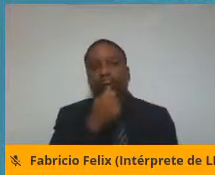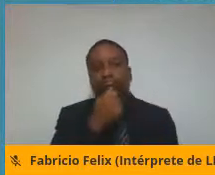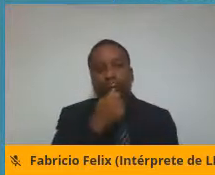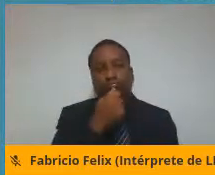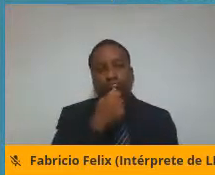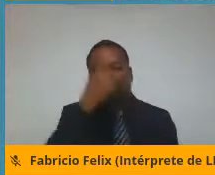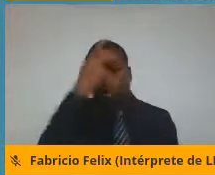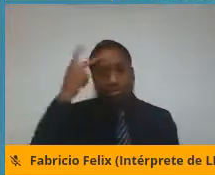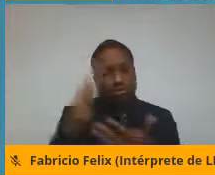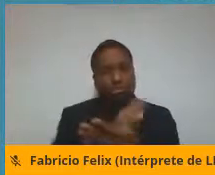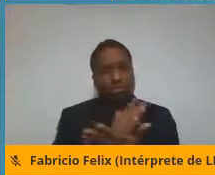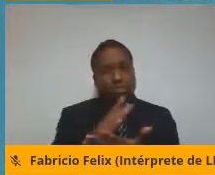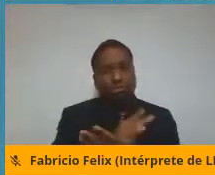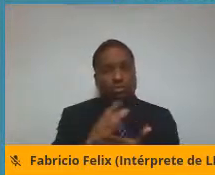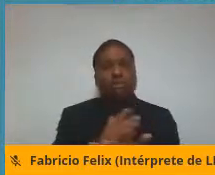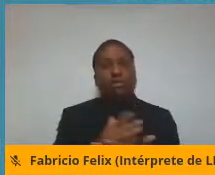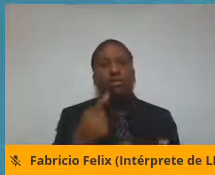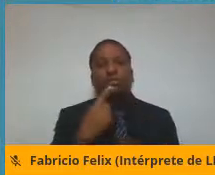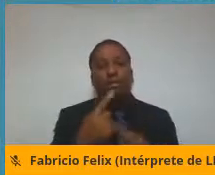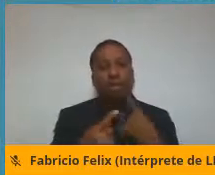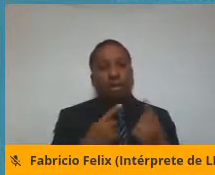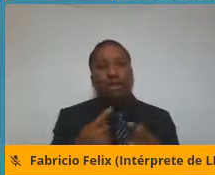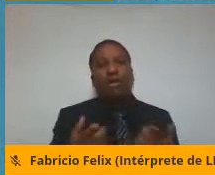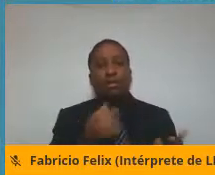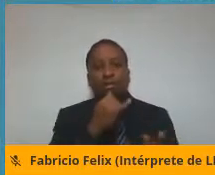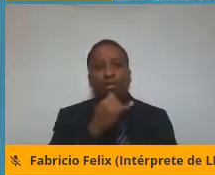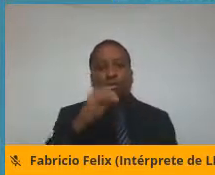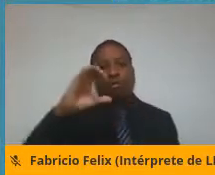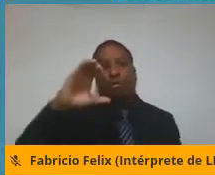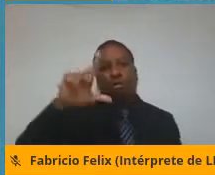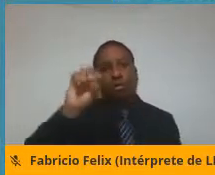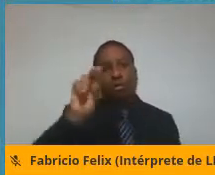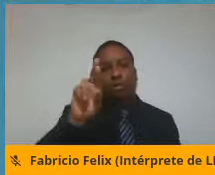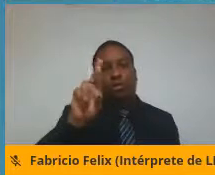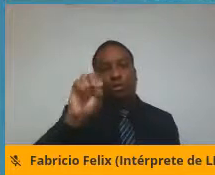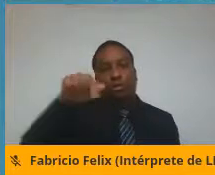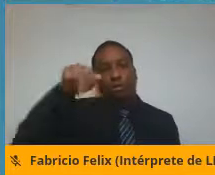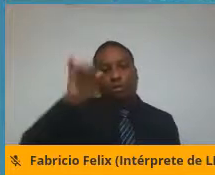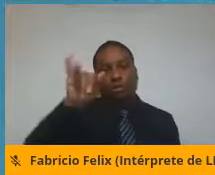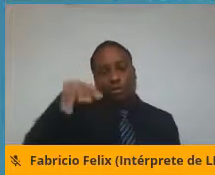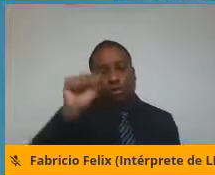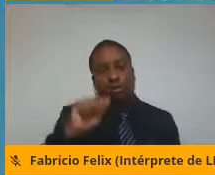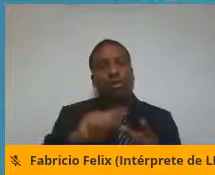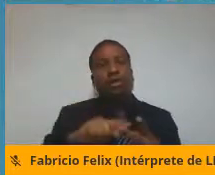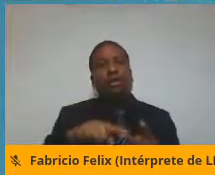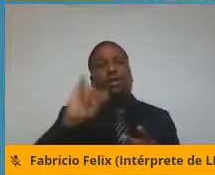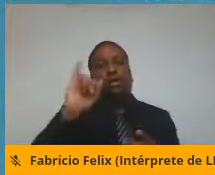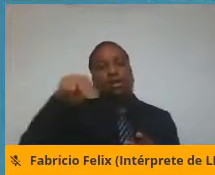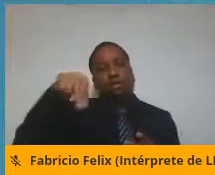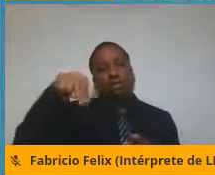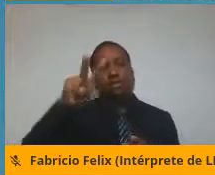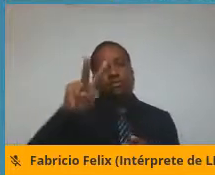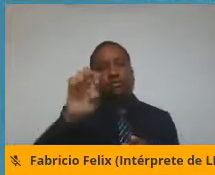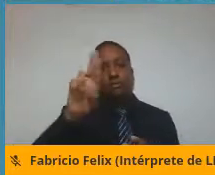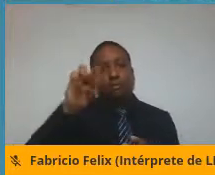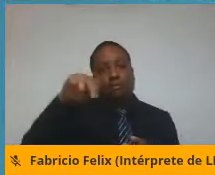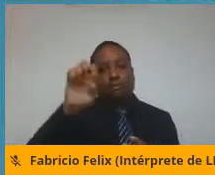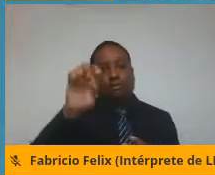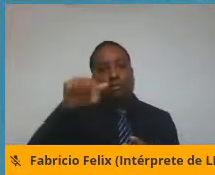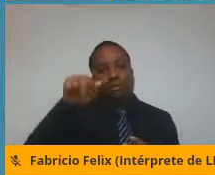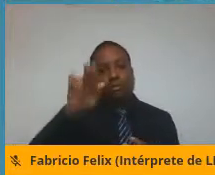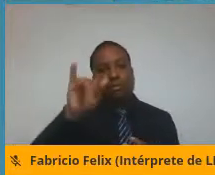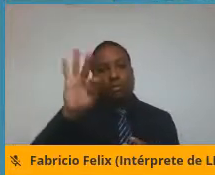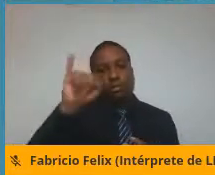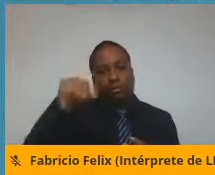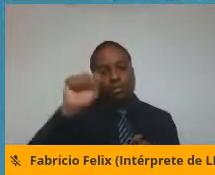algumas pessoas têm defendido o uso de algumas substâncias, por exemplo, a cloroquina, tem usado a ivermectina, que é um antiparasitário, tem usado